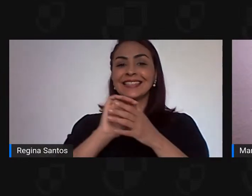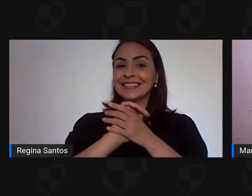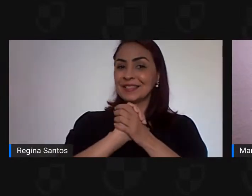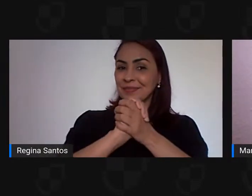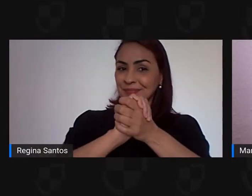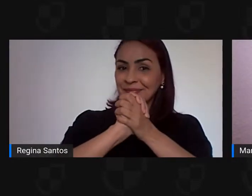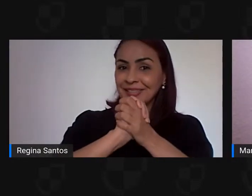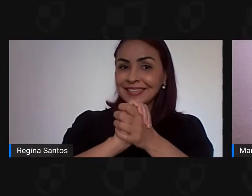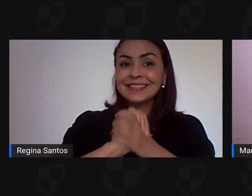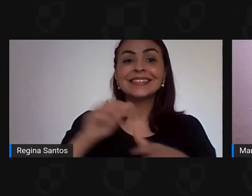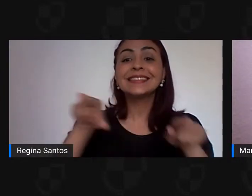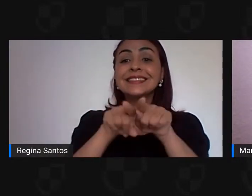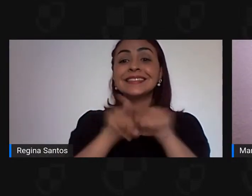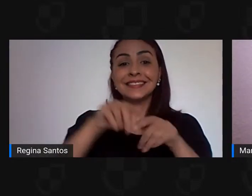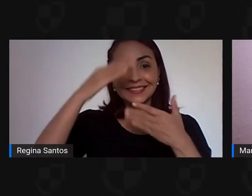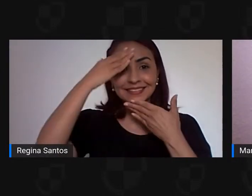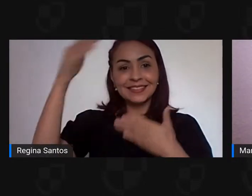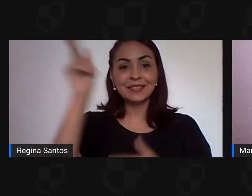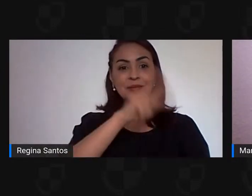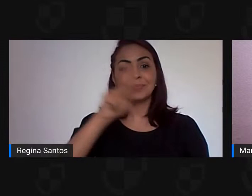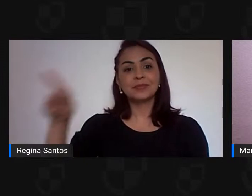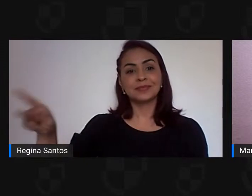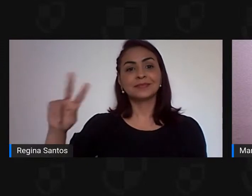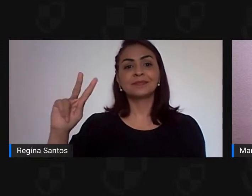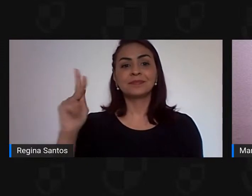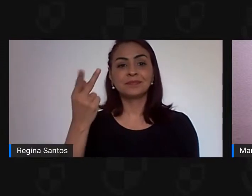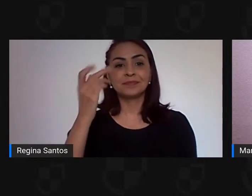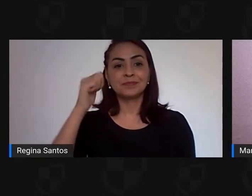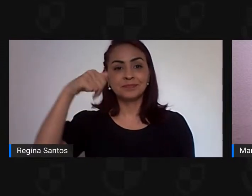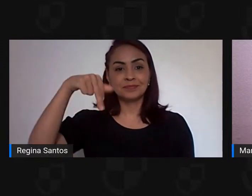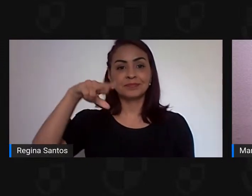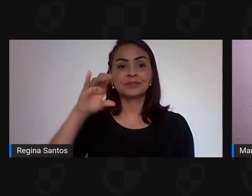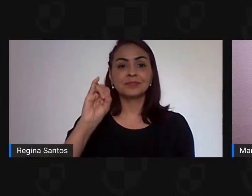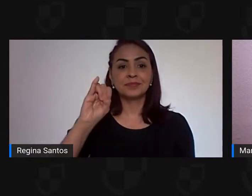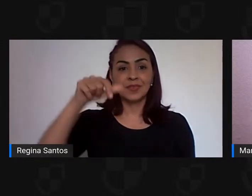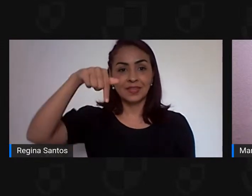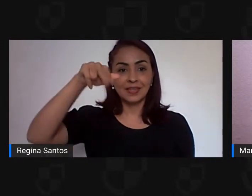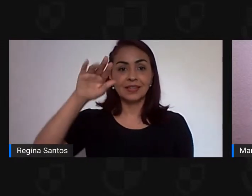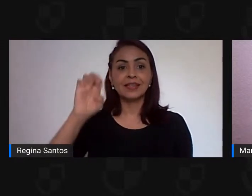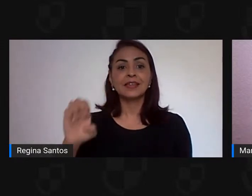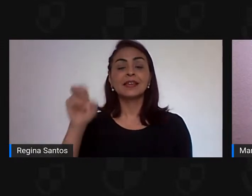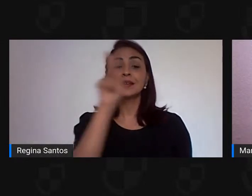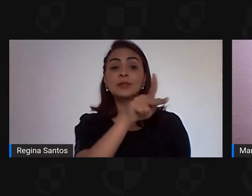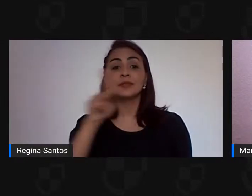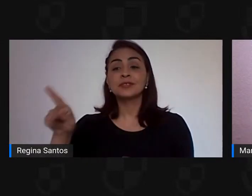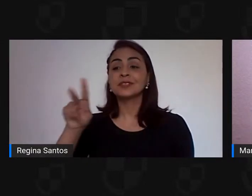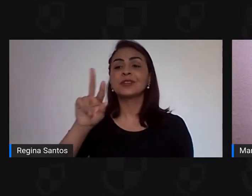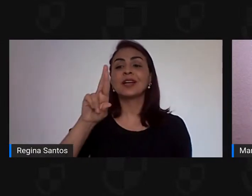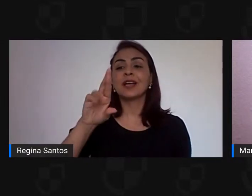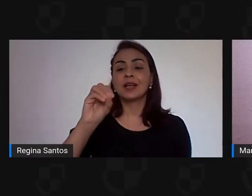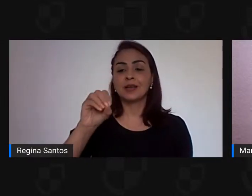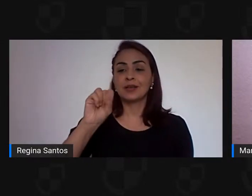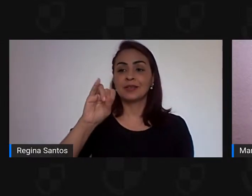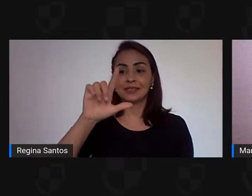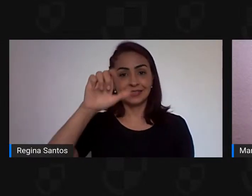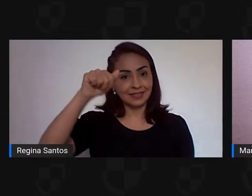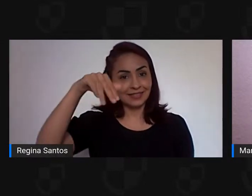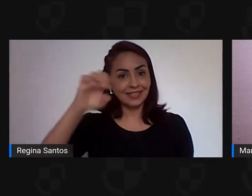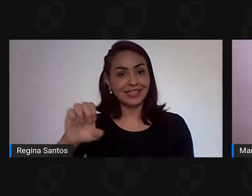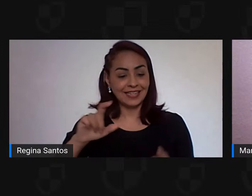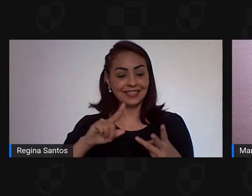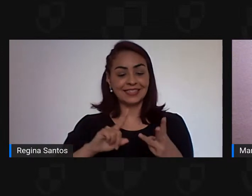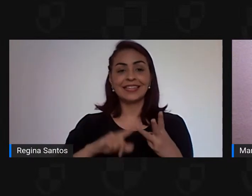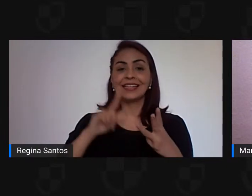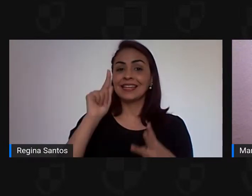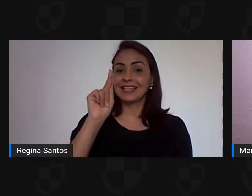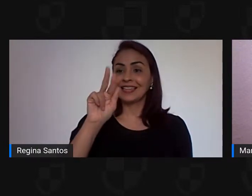professor Henrique, Edilene, professora Rossilene, Gracinete, professora Luísa Alessa, que está